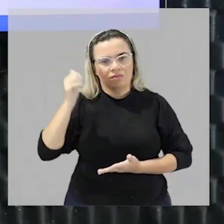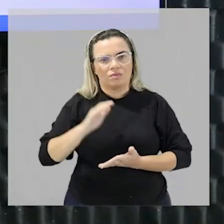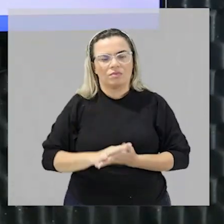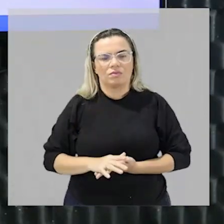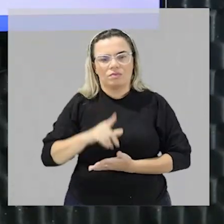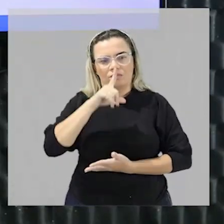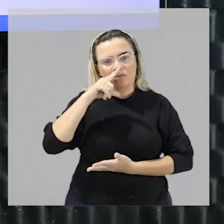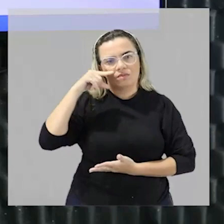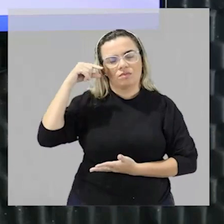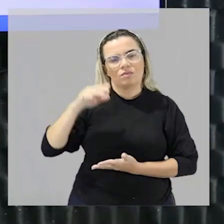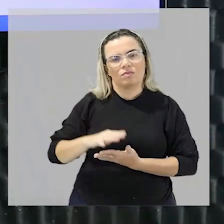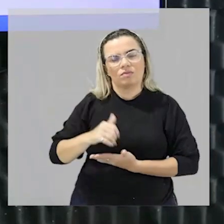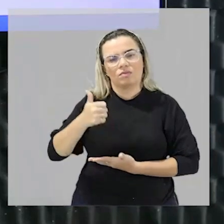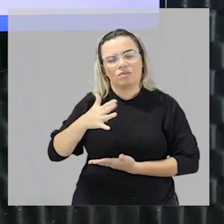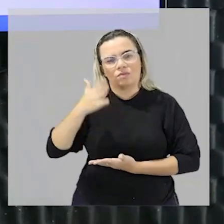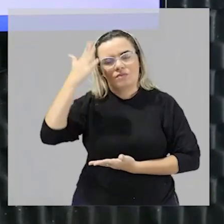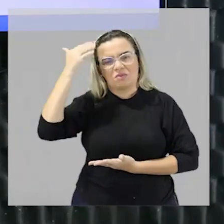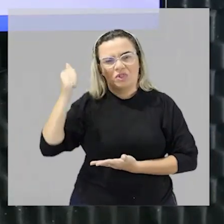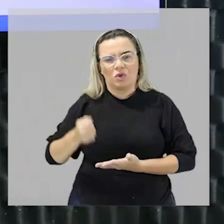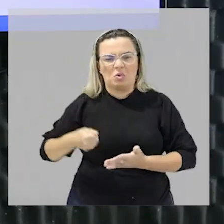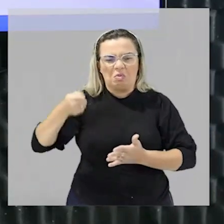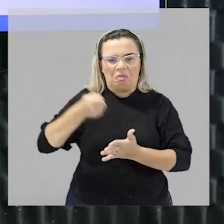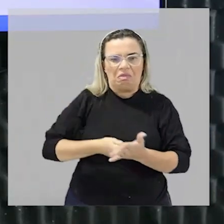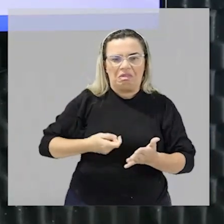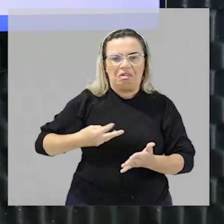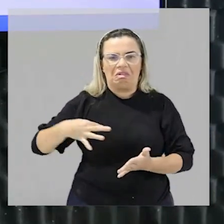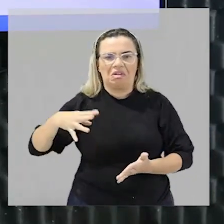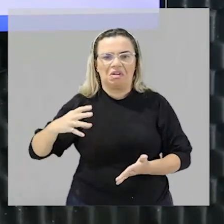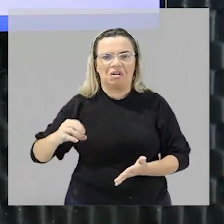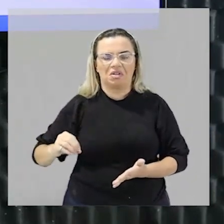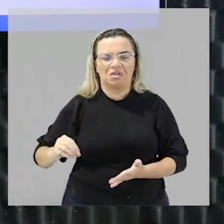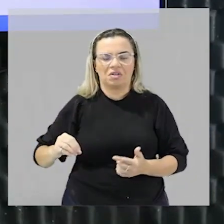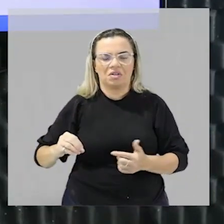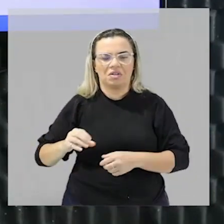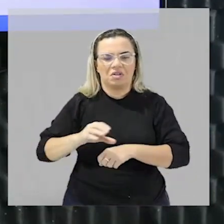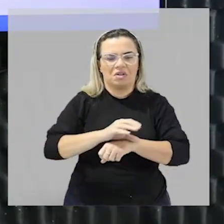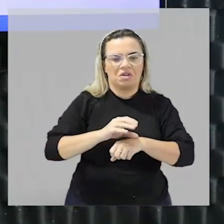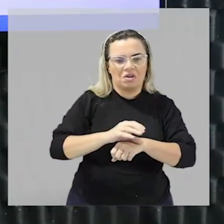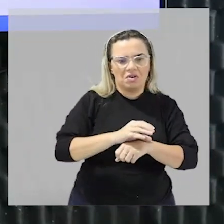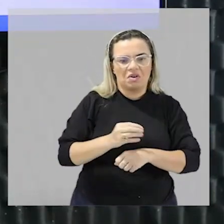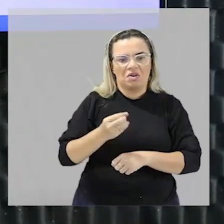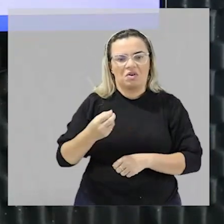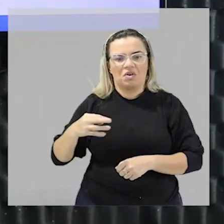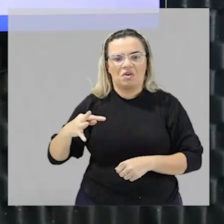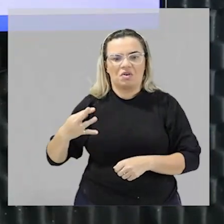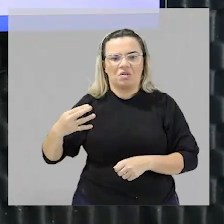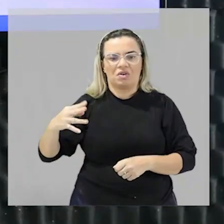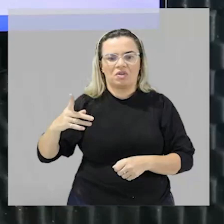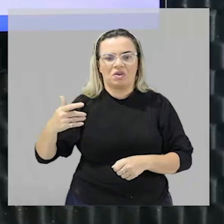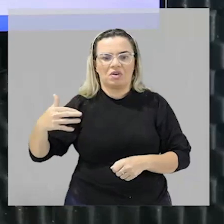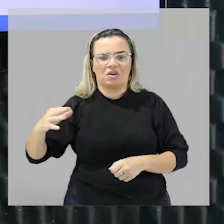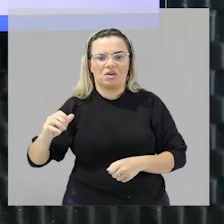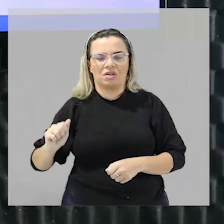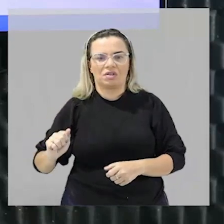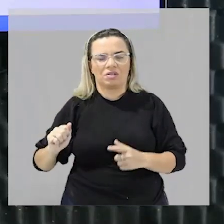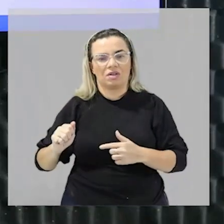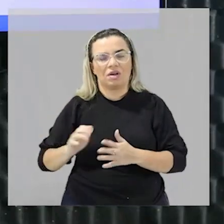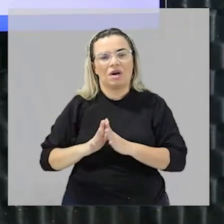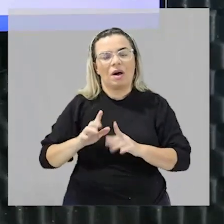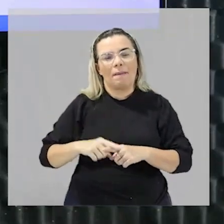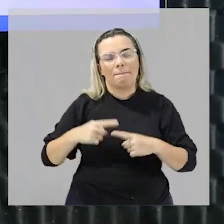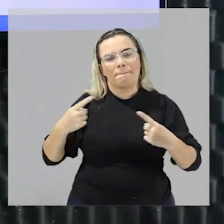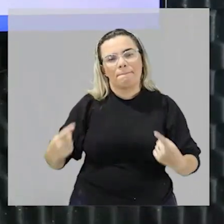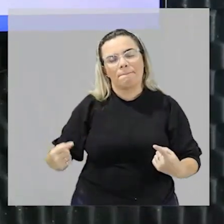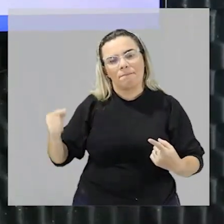Pedro ele foi um tirano, que a Constituição foi outorgada, mas, em